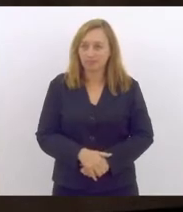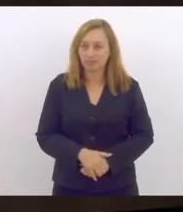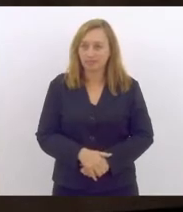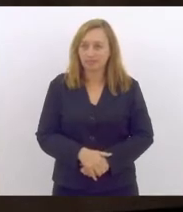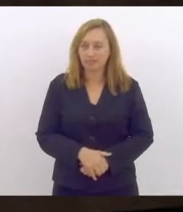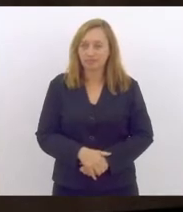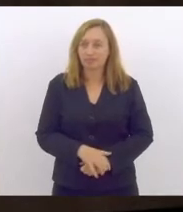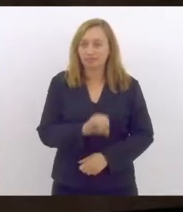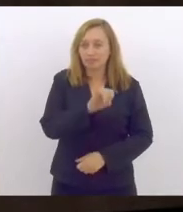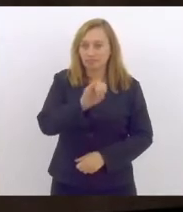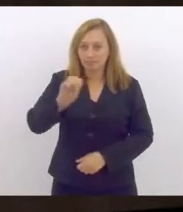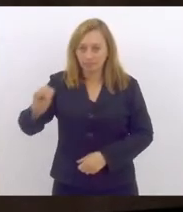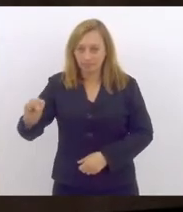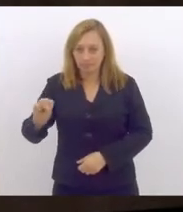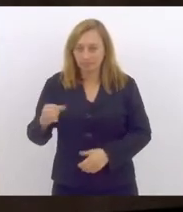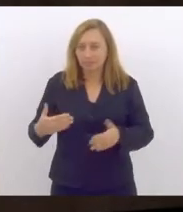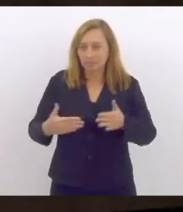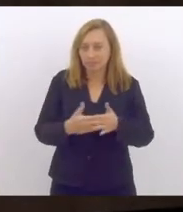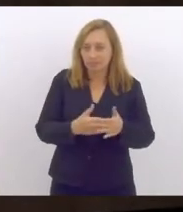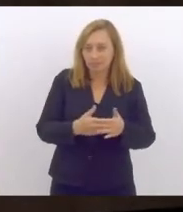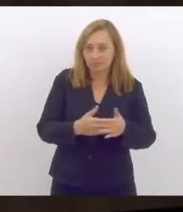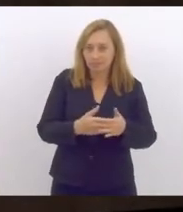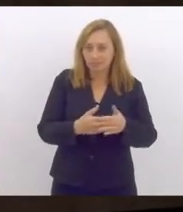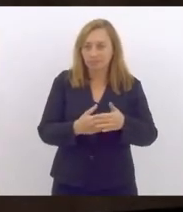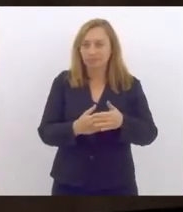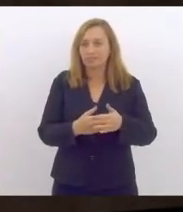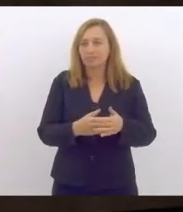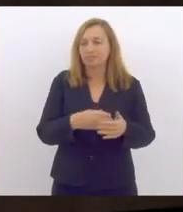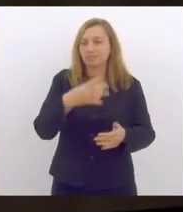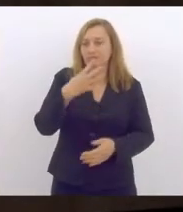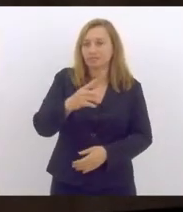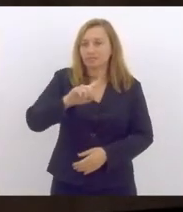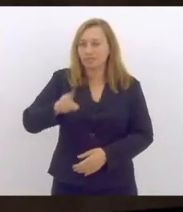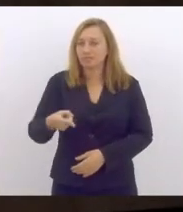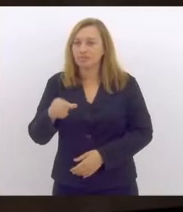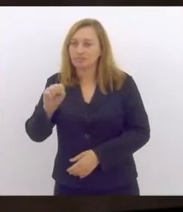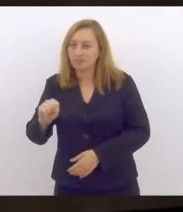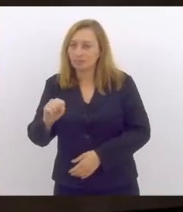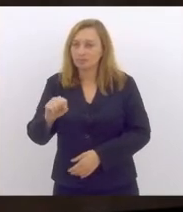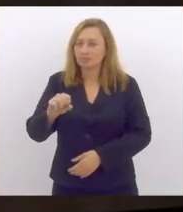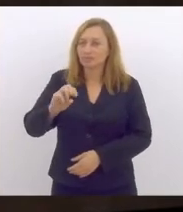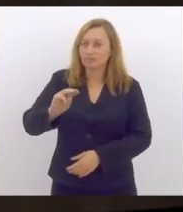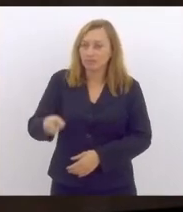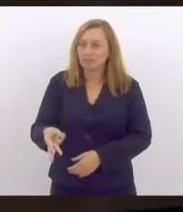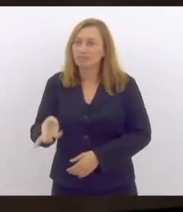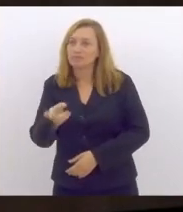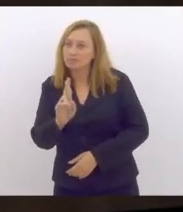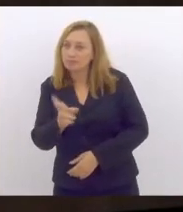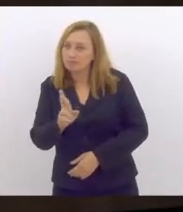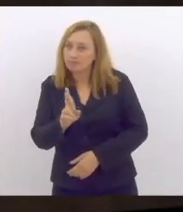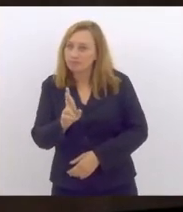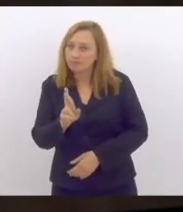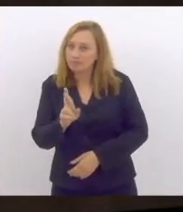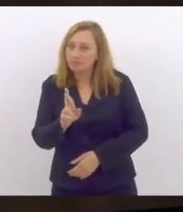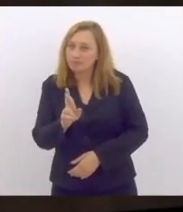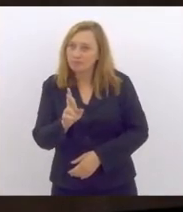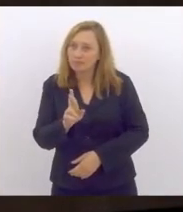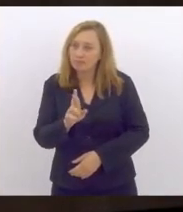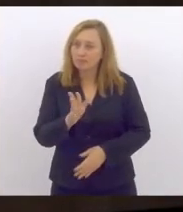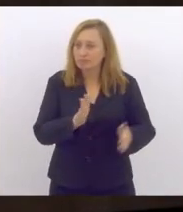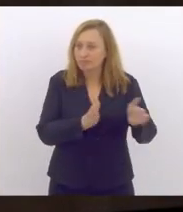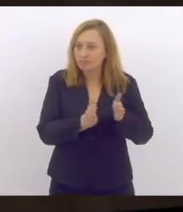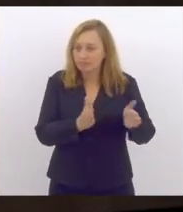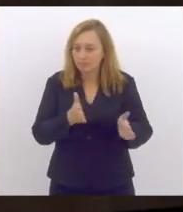contribuição de ICMS de até 4,8 milhões de reais por